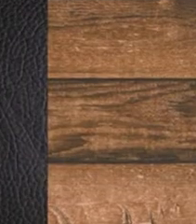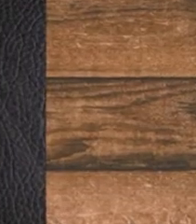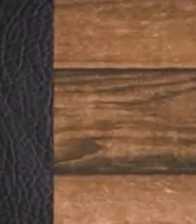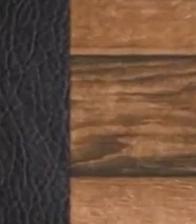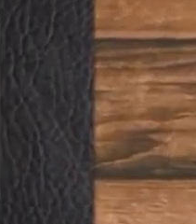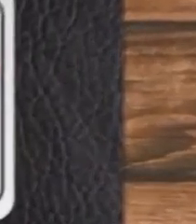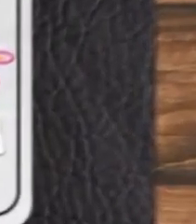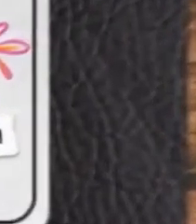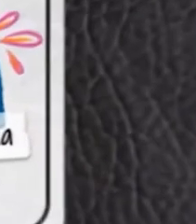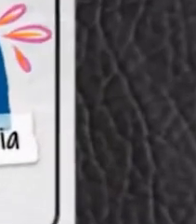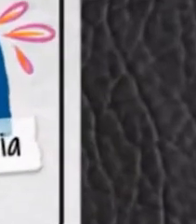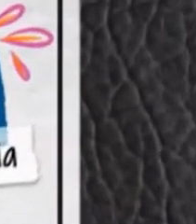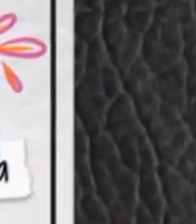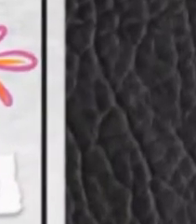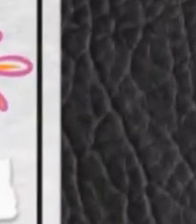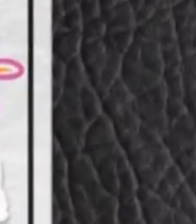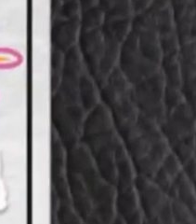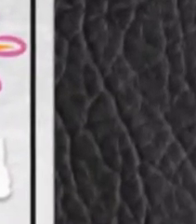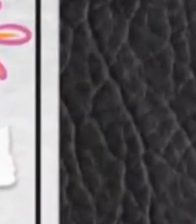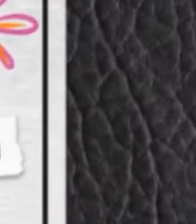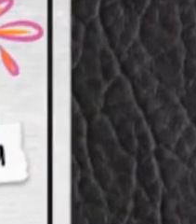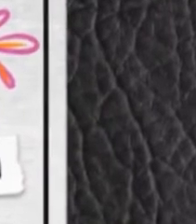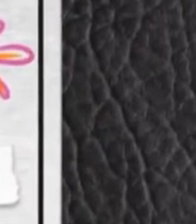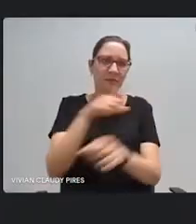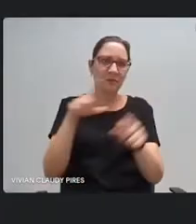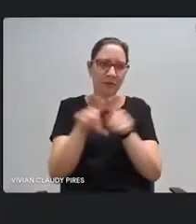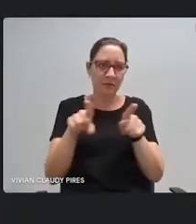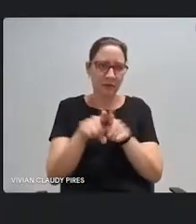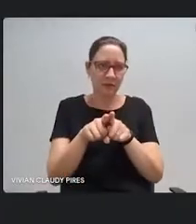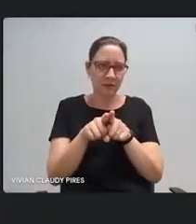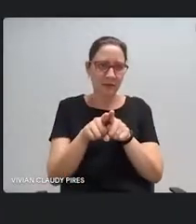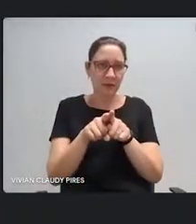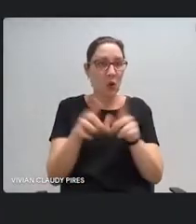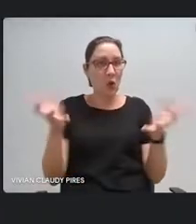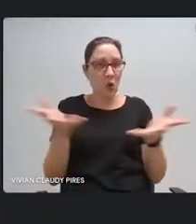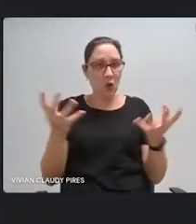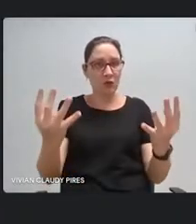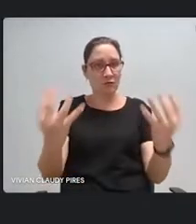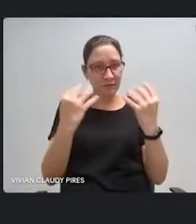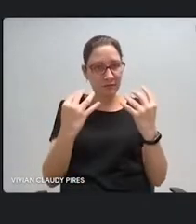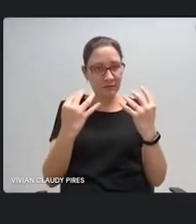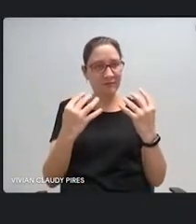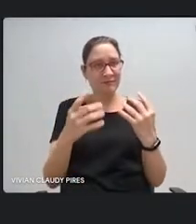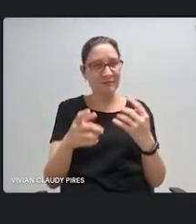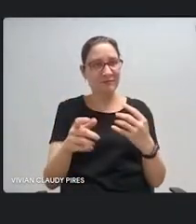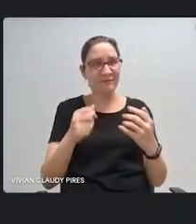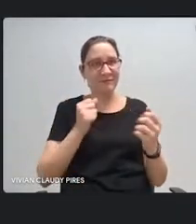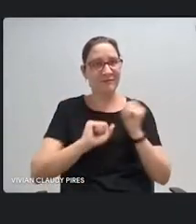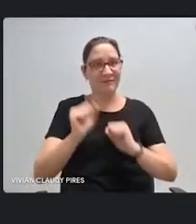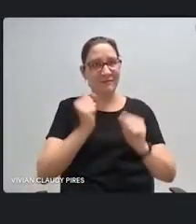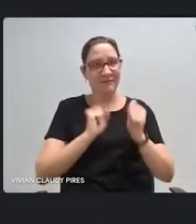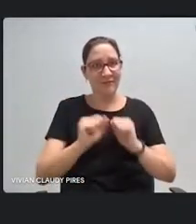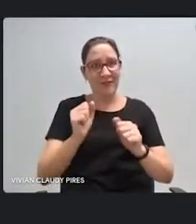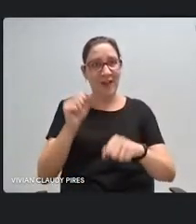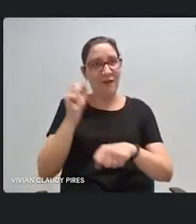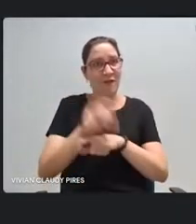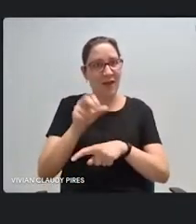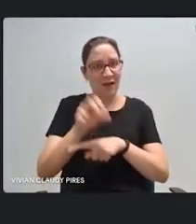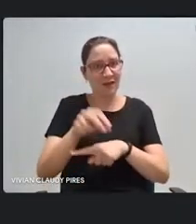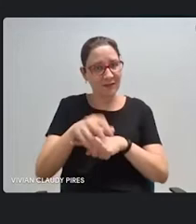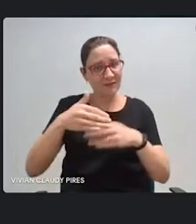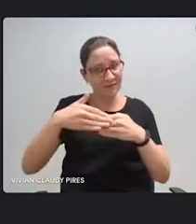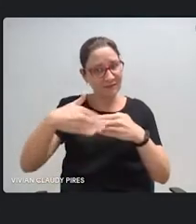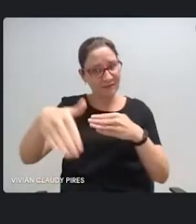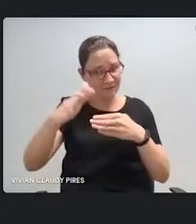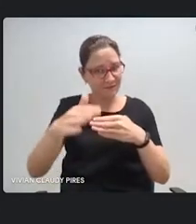O Descubra UFSM 2021 aconteceu entre os dias 13 e 17 de dezembro, pela